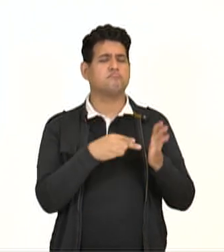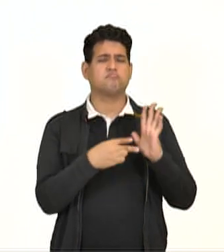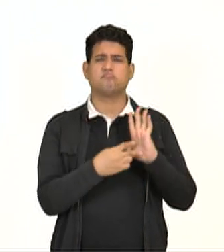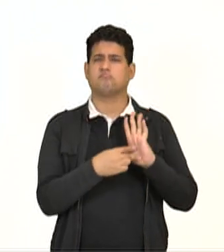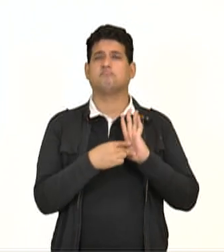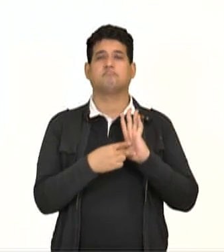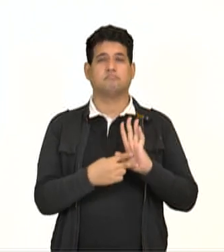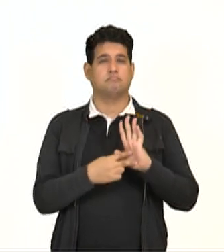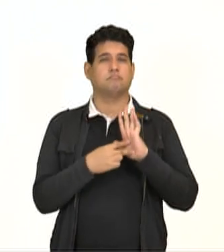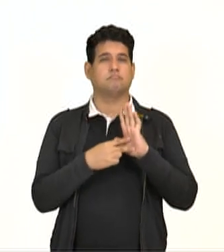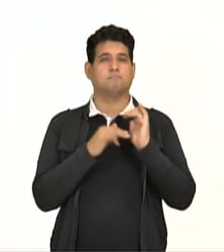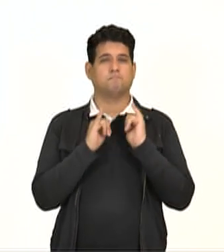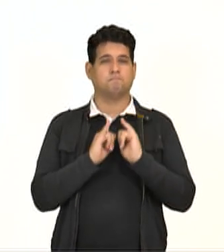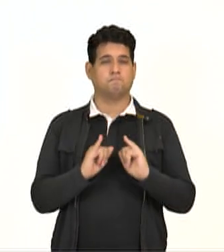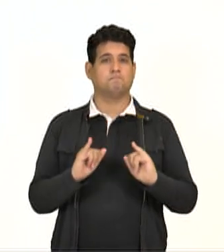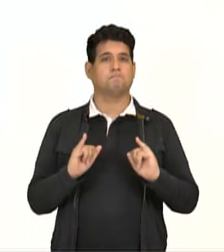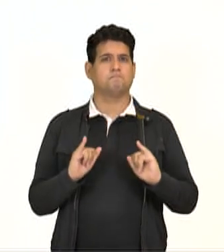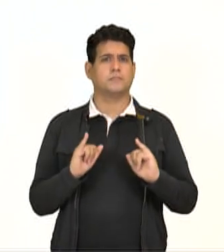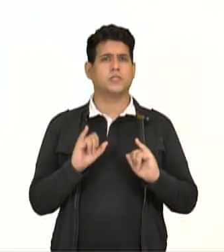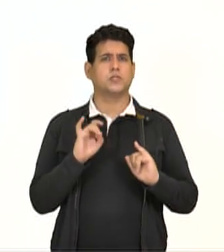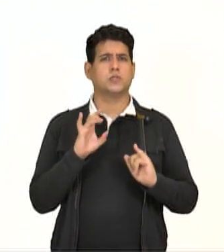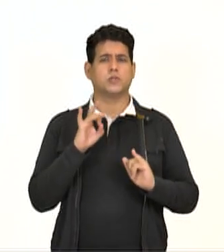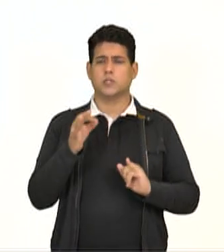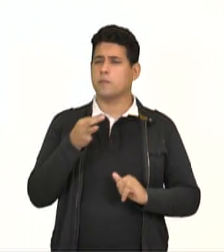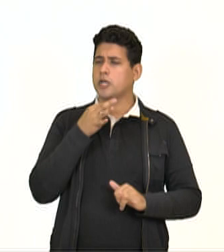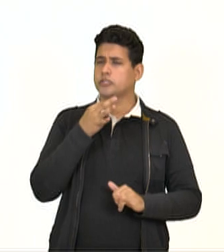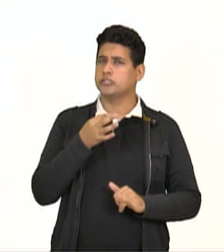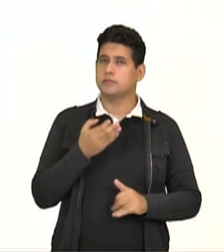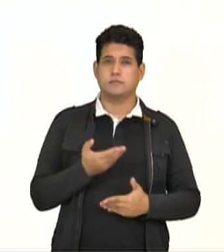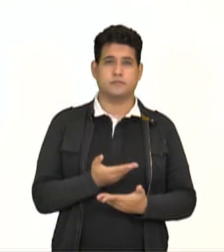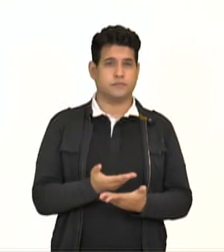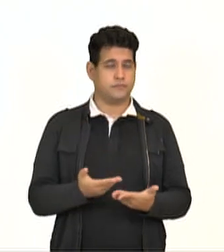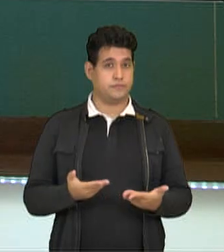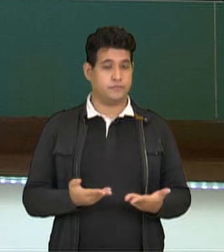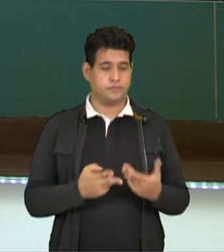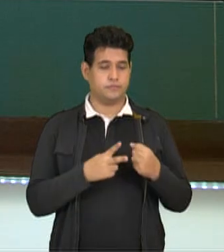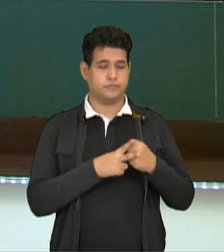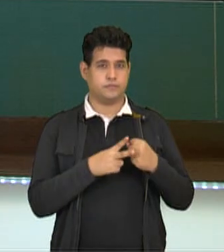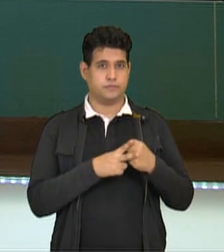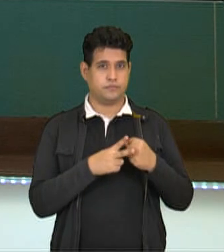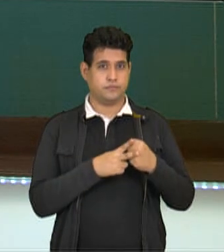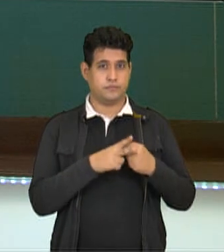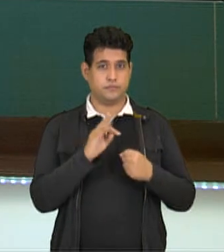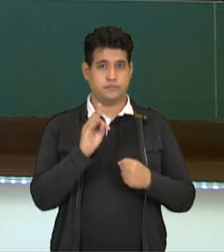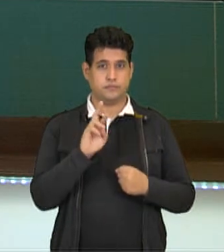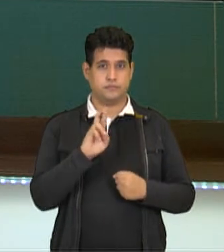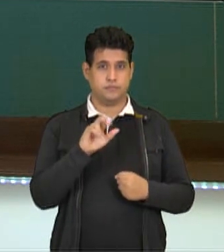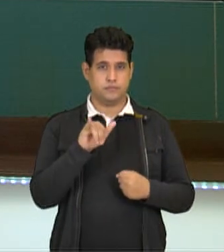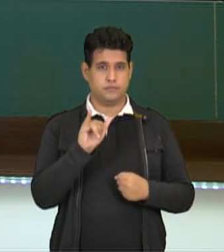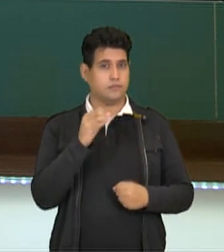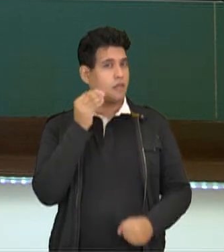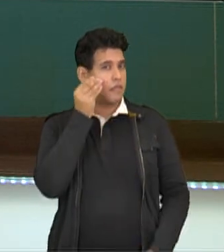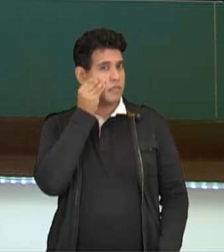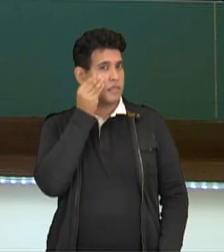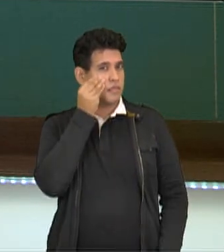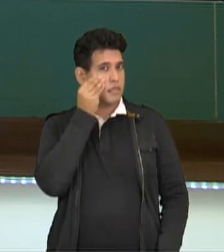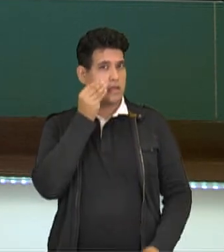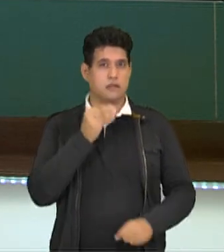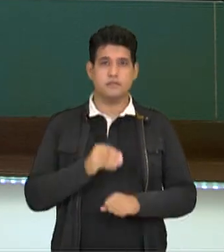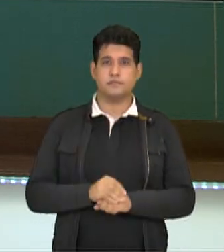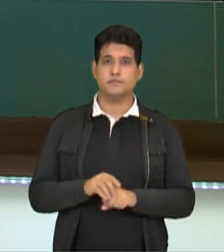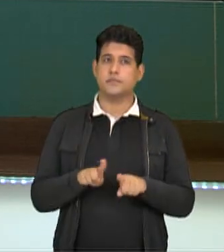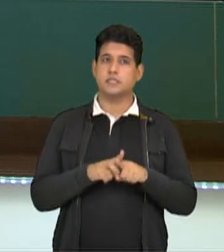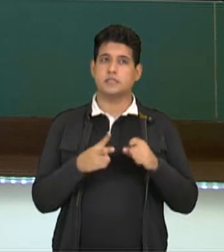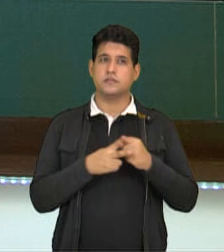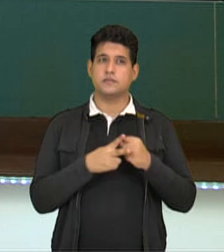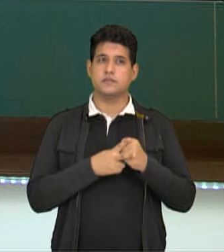dessa citação. Então, eu só vou dar uma dica aqui para vocês. O verbo try ali é tentar e o verbo know